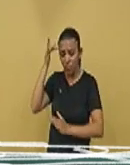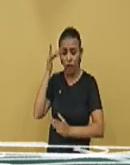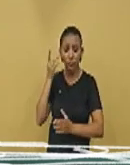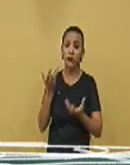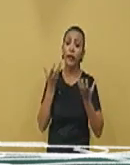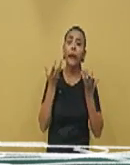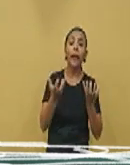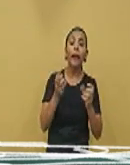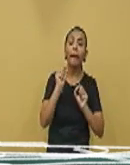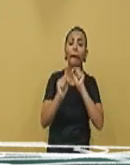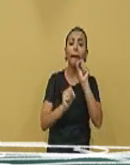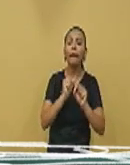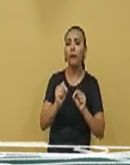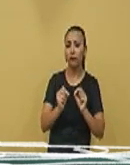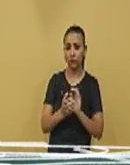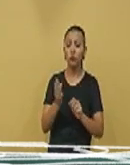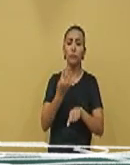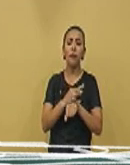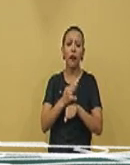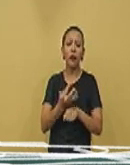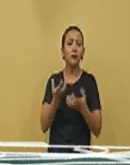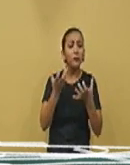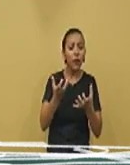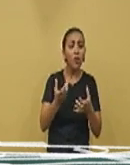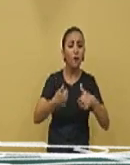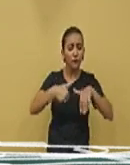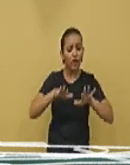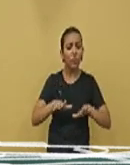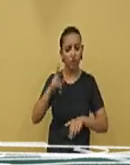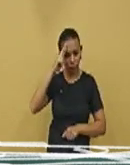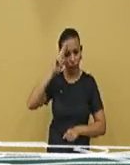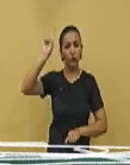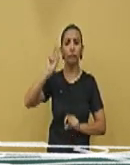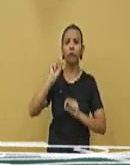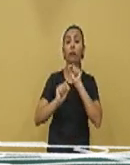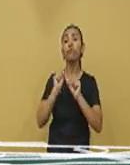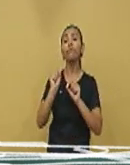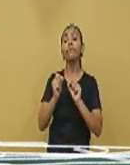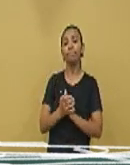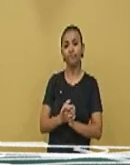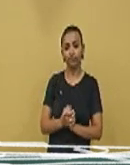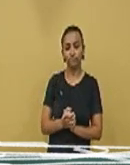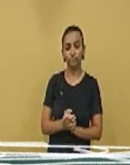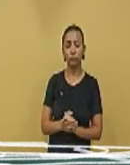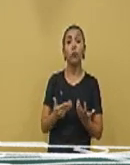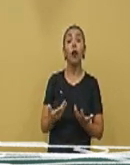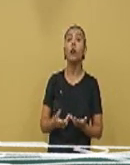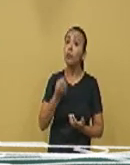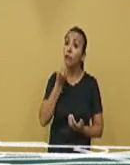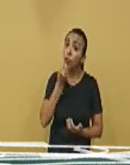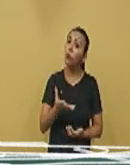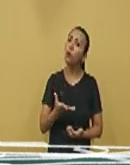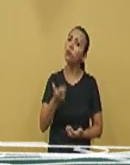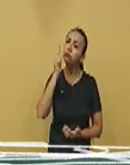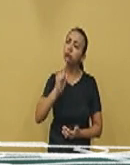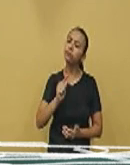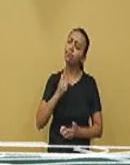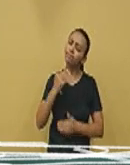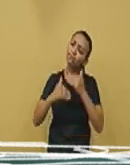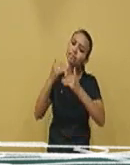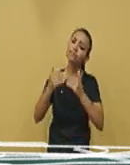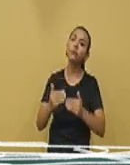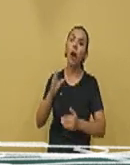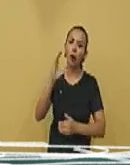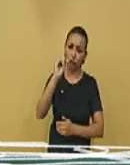para os técnicos, principalmente, quem eles queriam para ser coisa. E nisso deu muito certo. Né? Na COIN deu muito